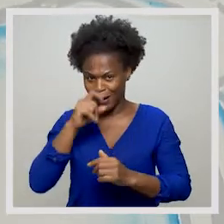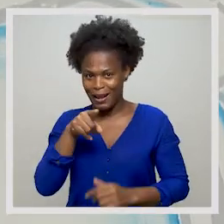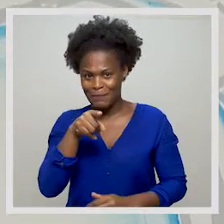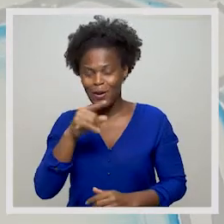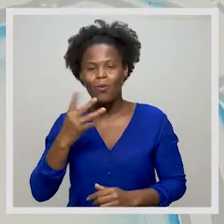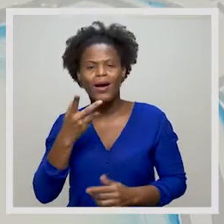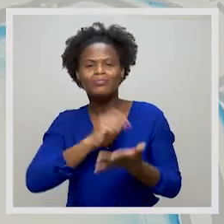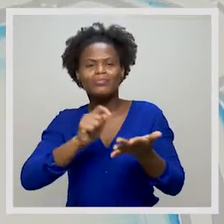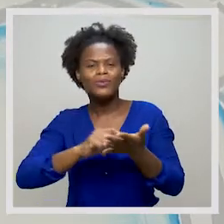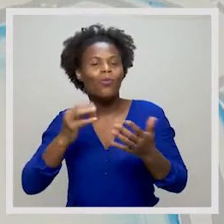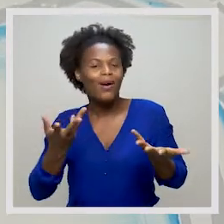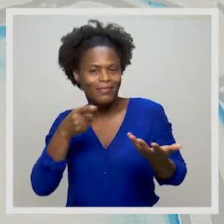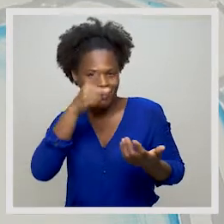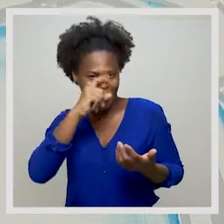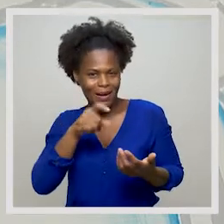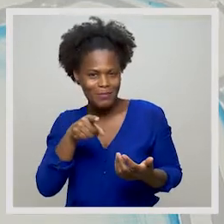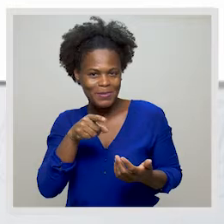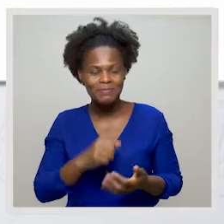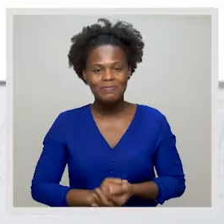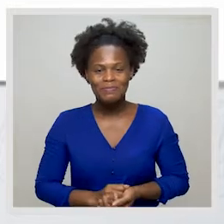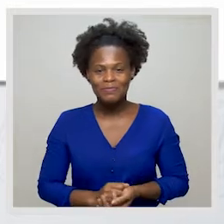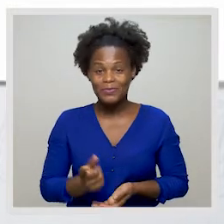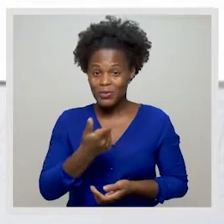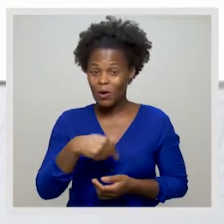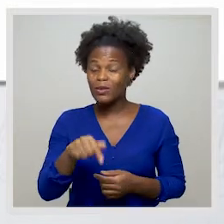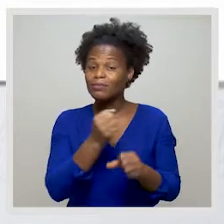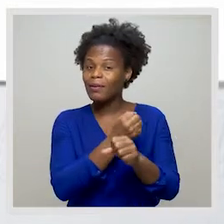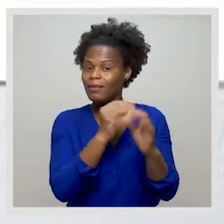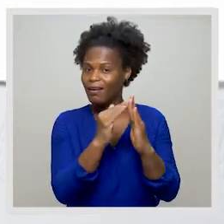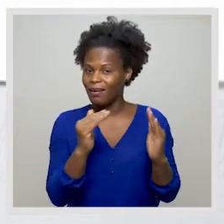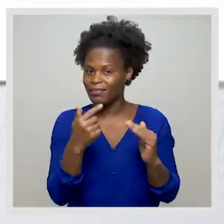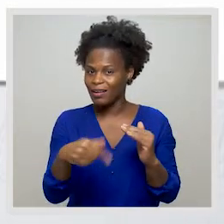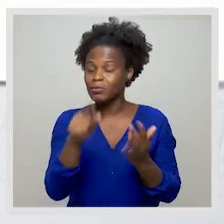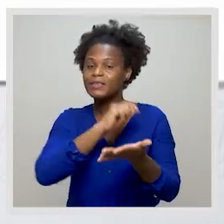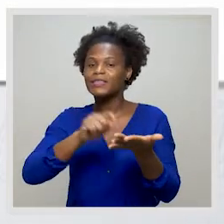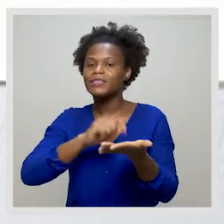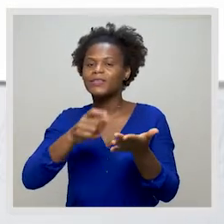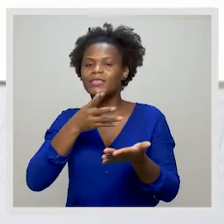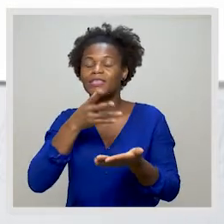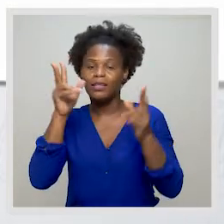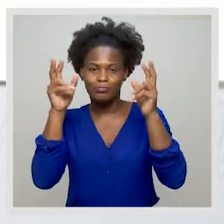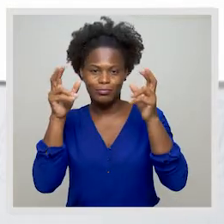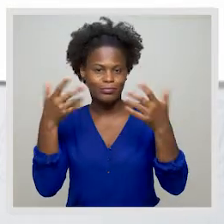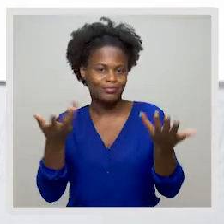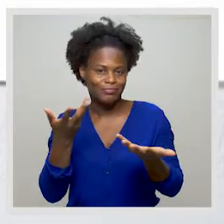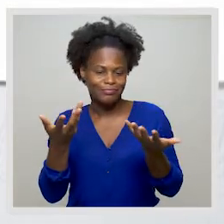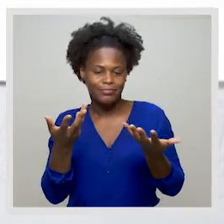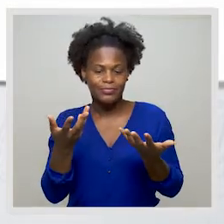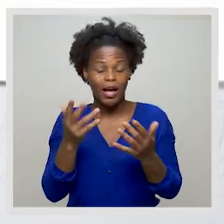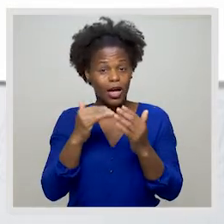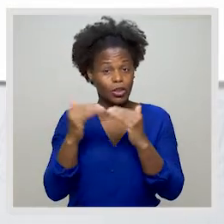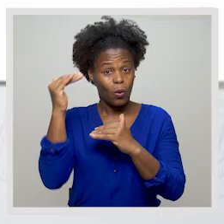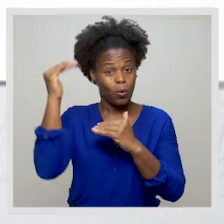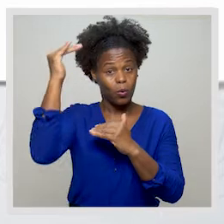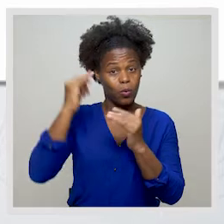Estão a lembrar qual era o exercício? Tínhamos como TPC o exercício que dizia o seguinte: